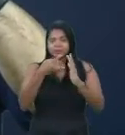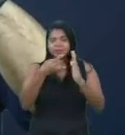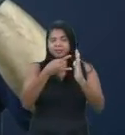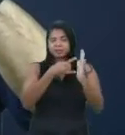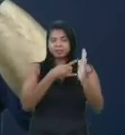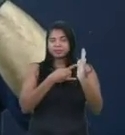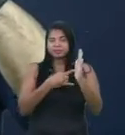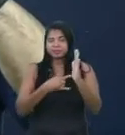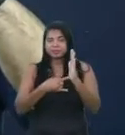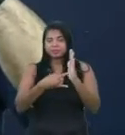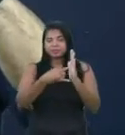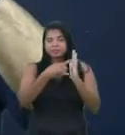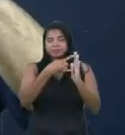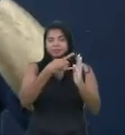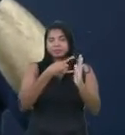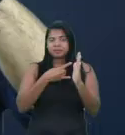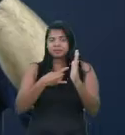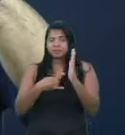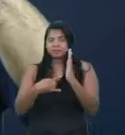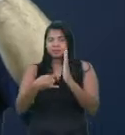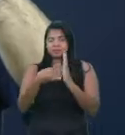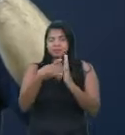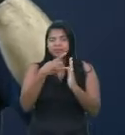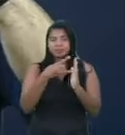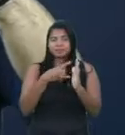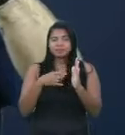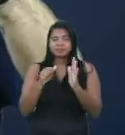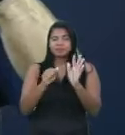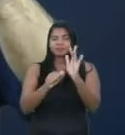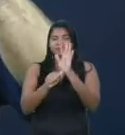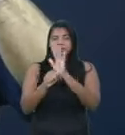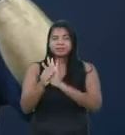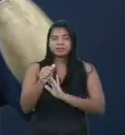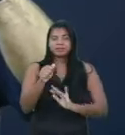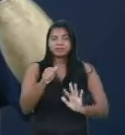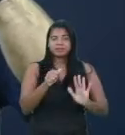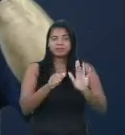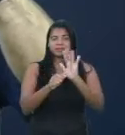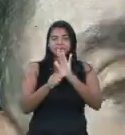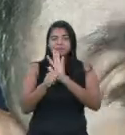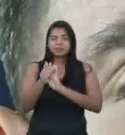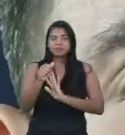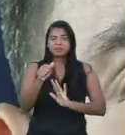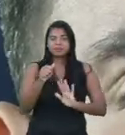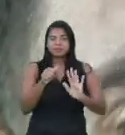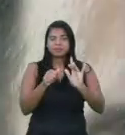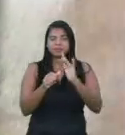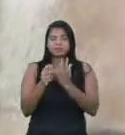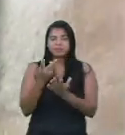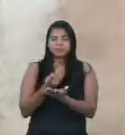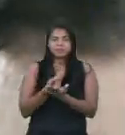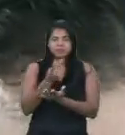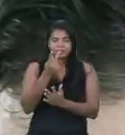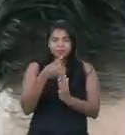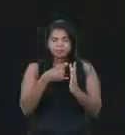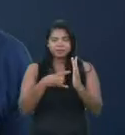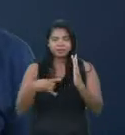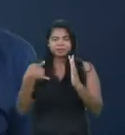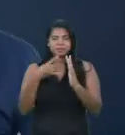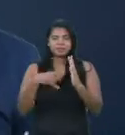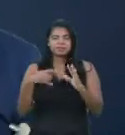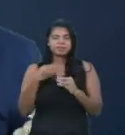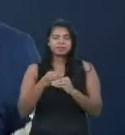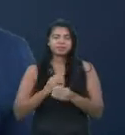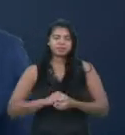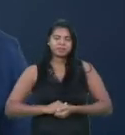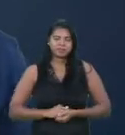veja a ação do campo magnético, as linhas que o campo magnético estão criando neste momento daqui. Bom,